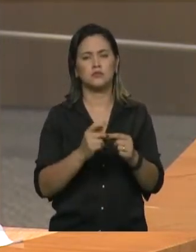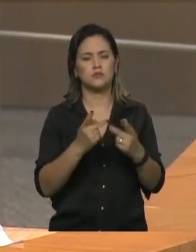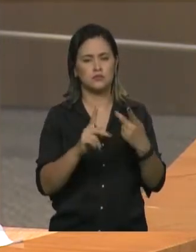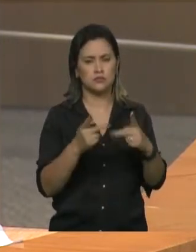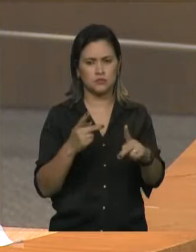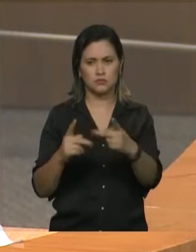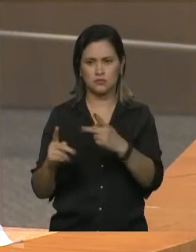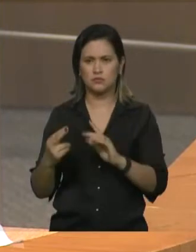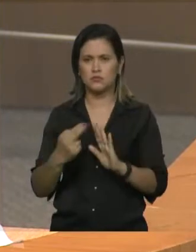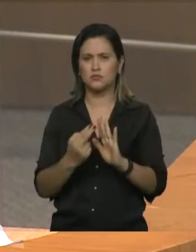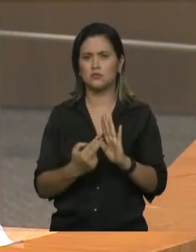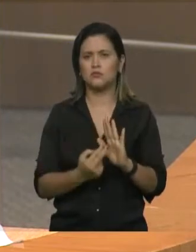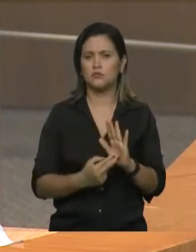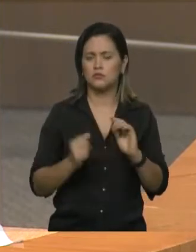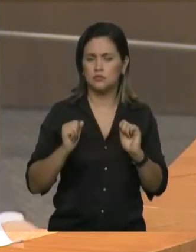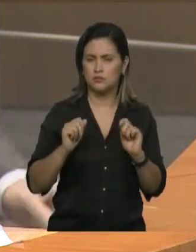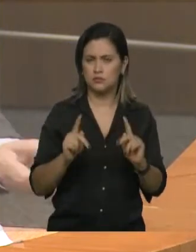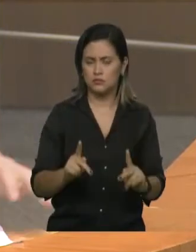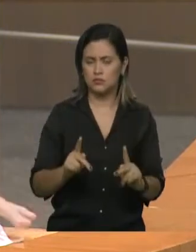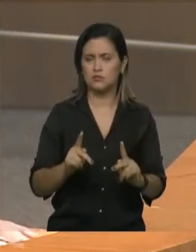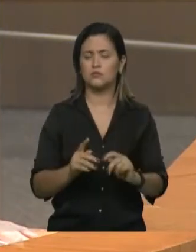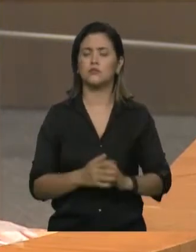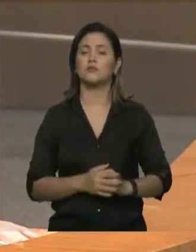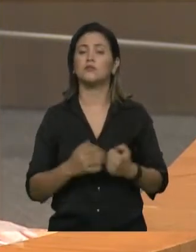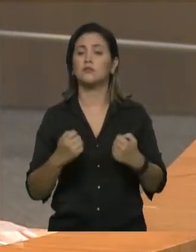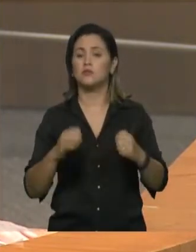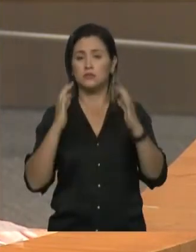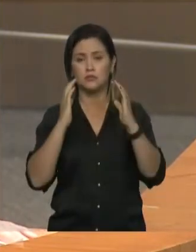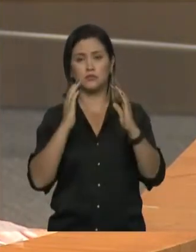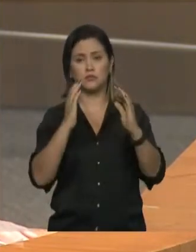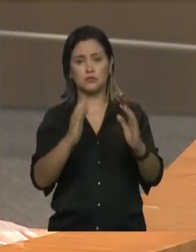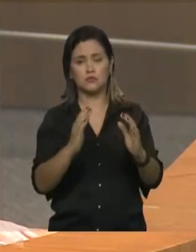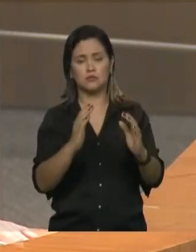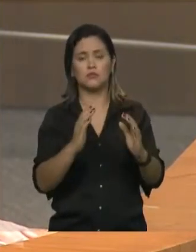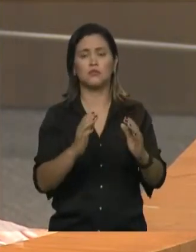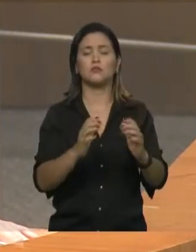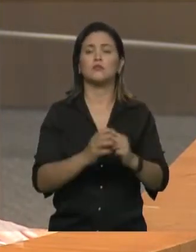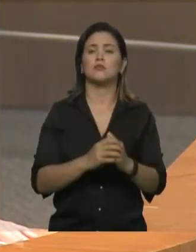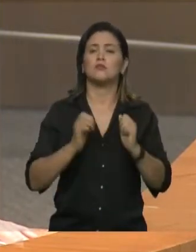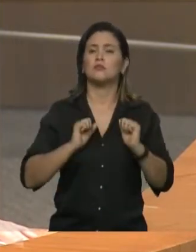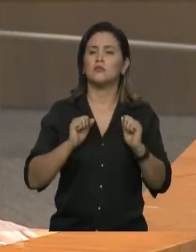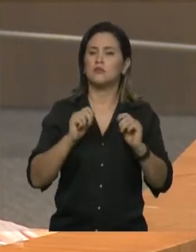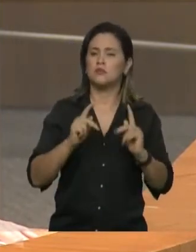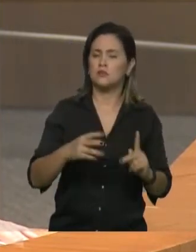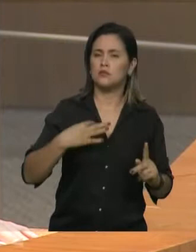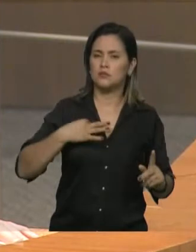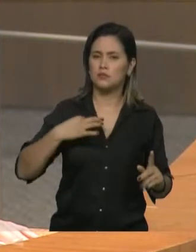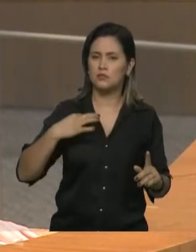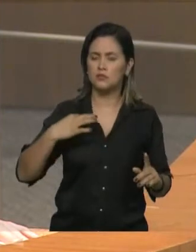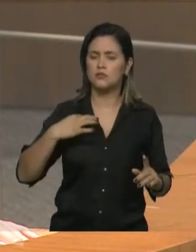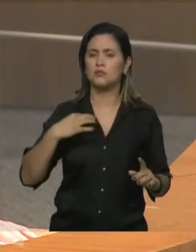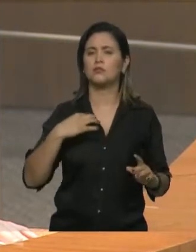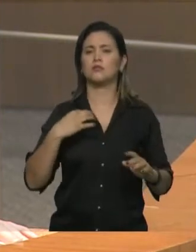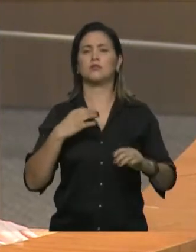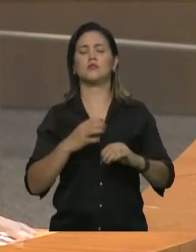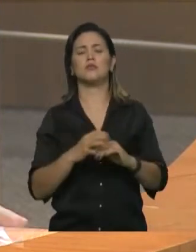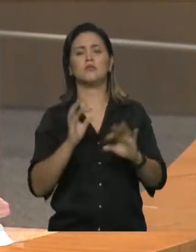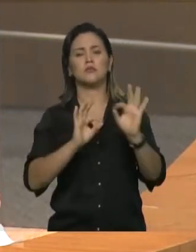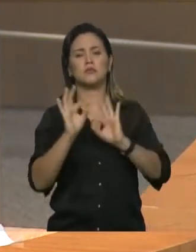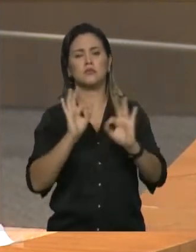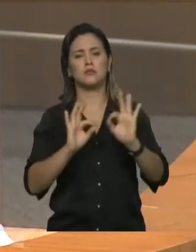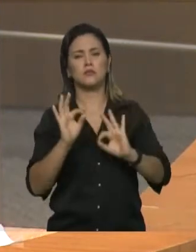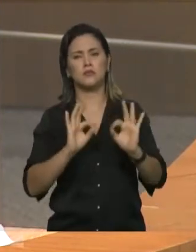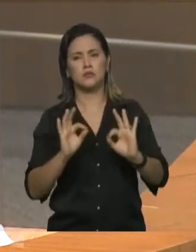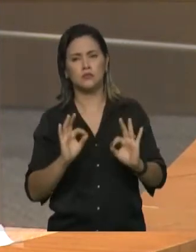previdenciárias, dentre as quais se destacam os atinentes aos requisitos das concessões de aposentadoria voluntária, a instituição do regime complementar da Previdência e